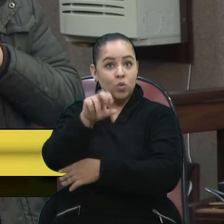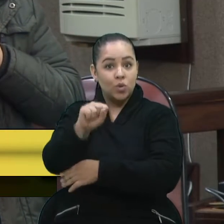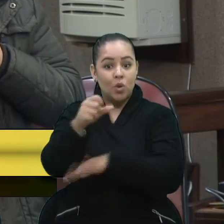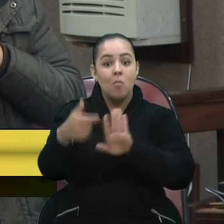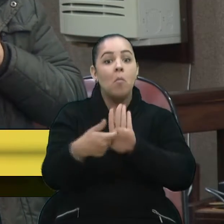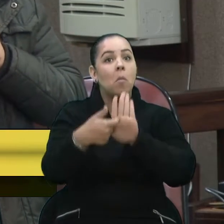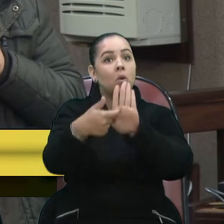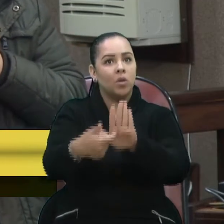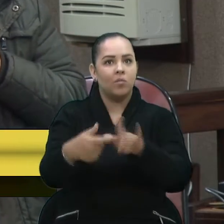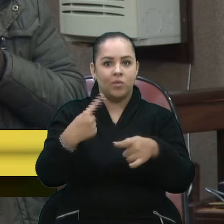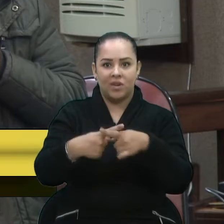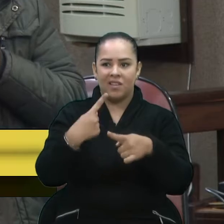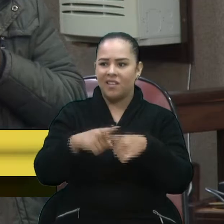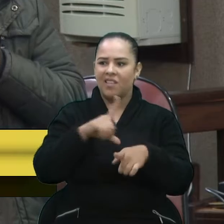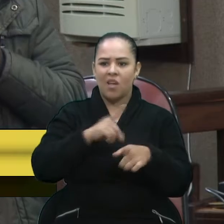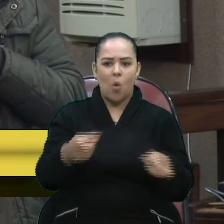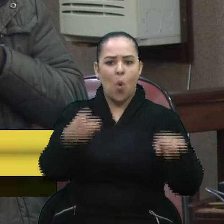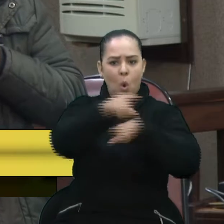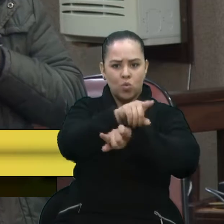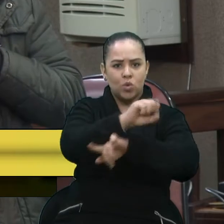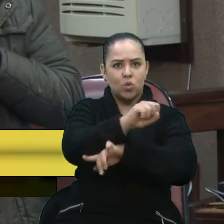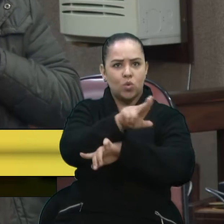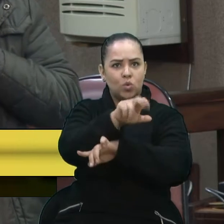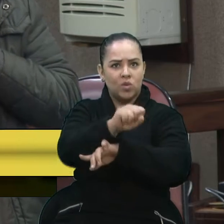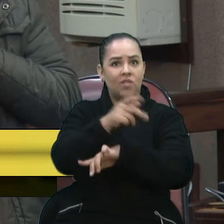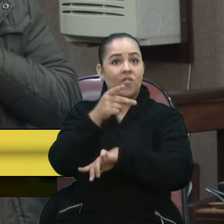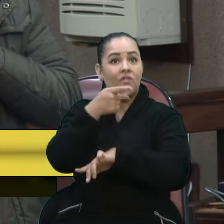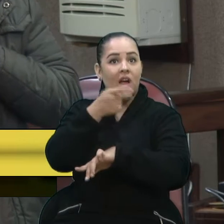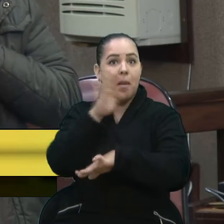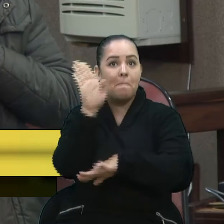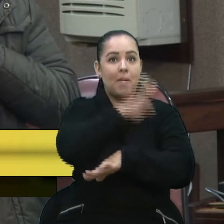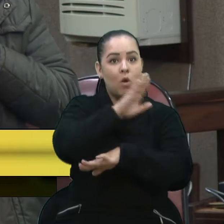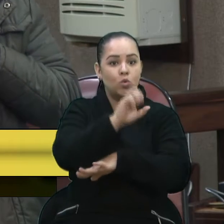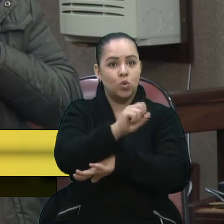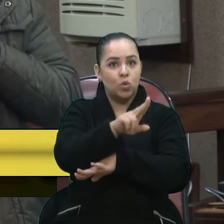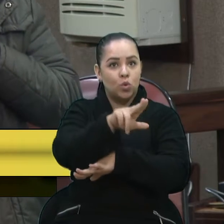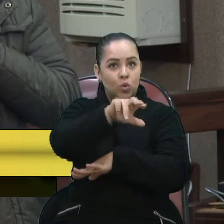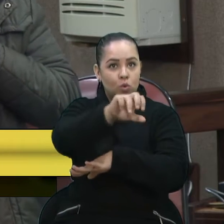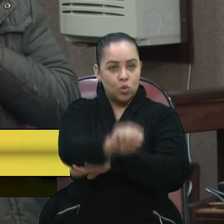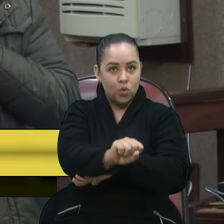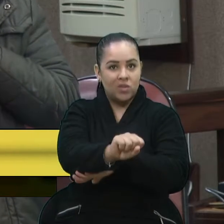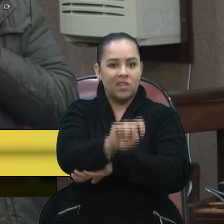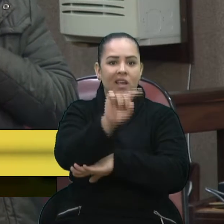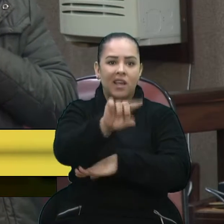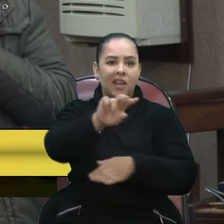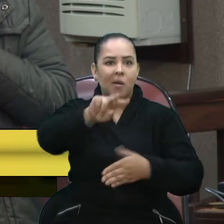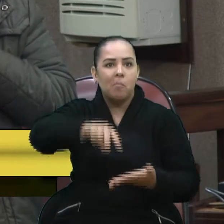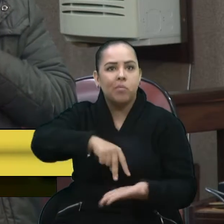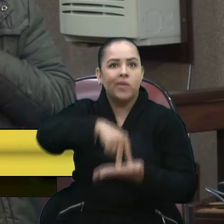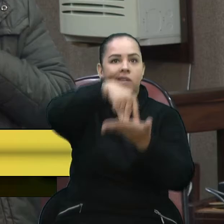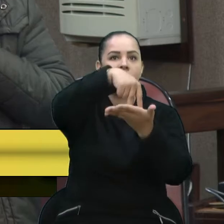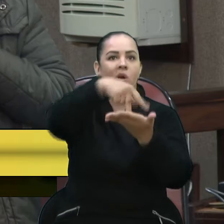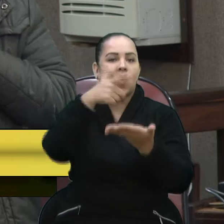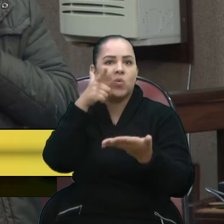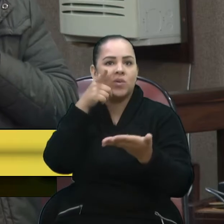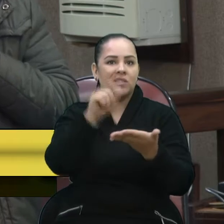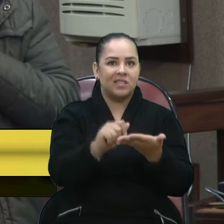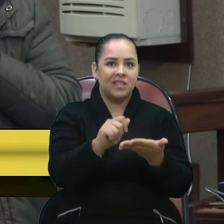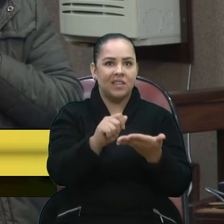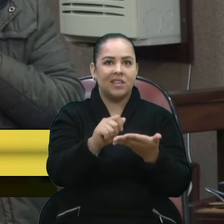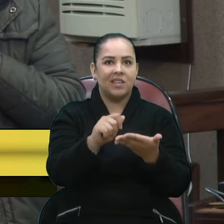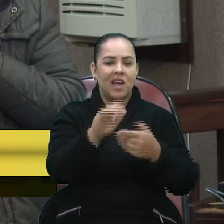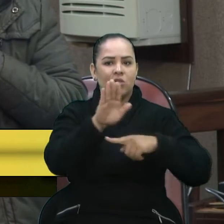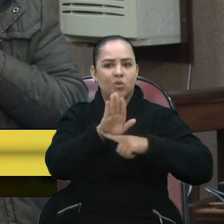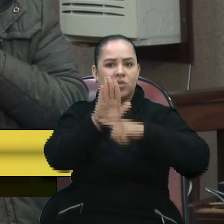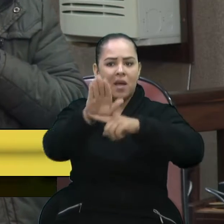muitos são contra o SUS e falam mal do SUS, o SUS foi protagonista em salvar milhões de vidas